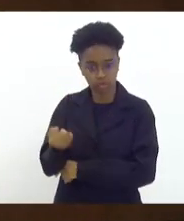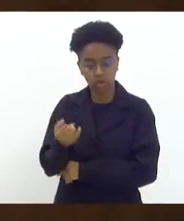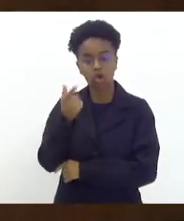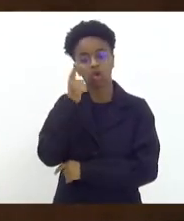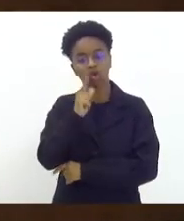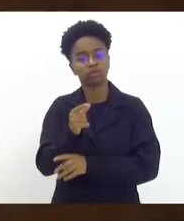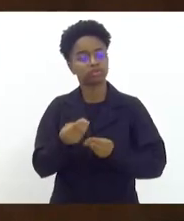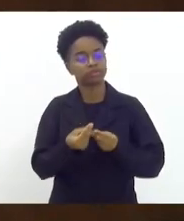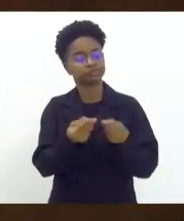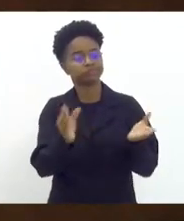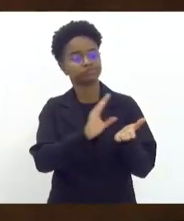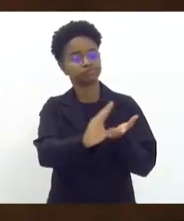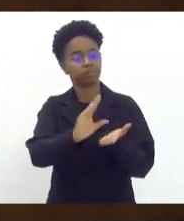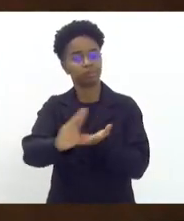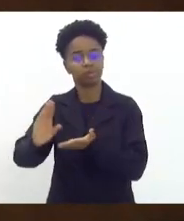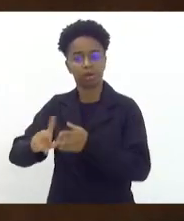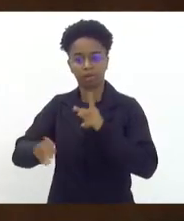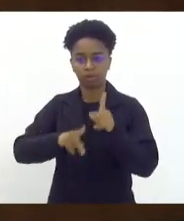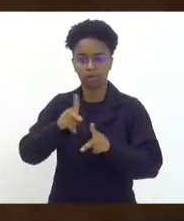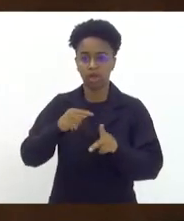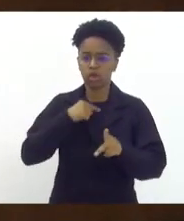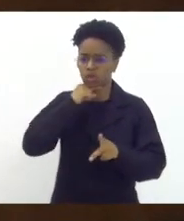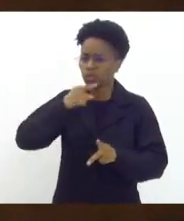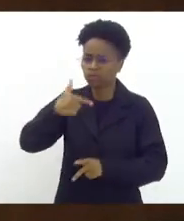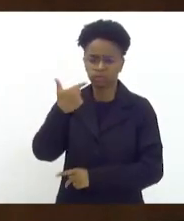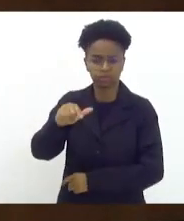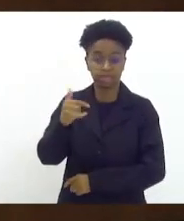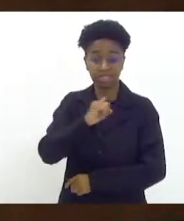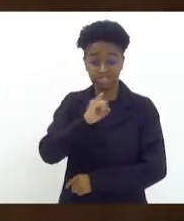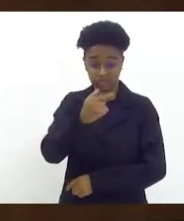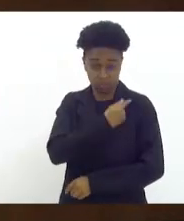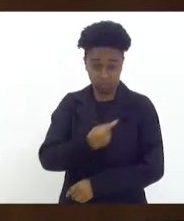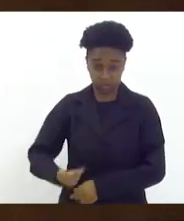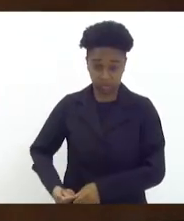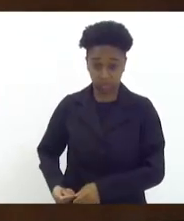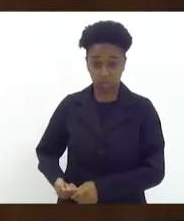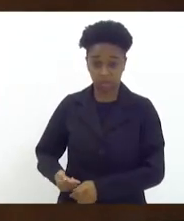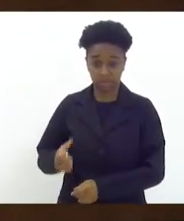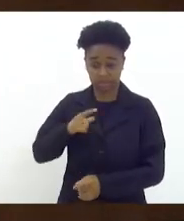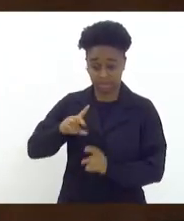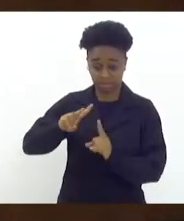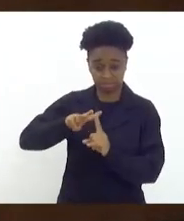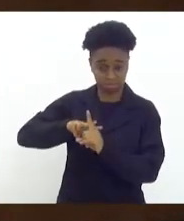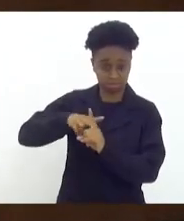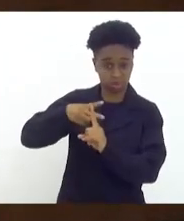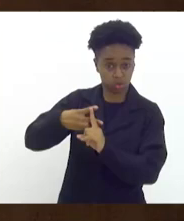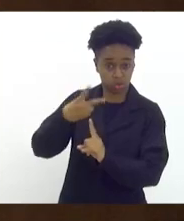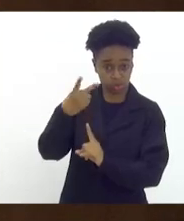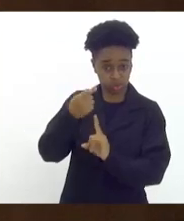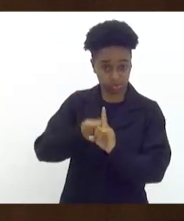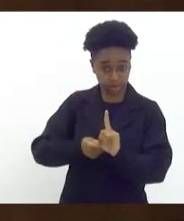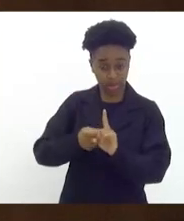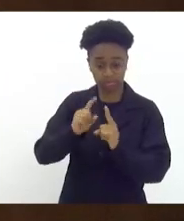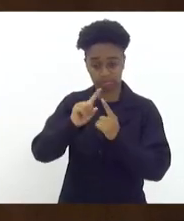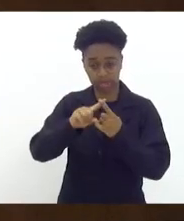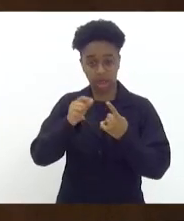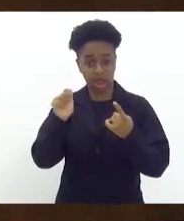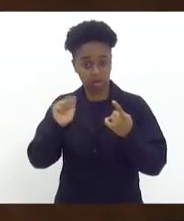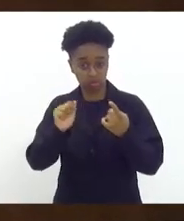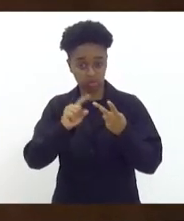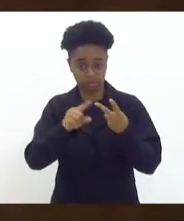na população e eu não tenho dúvida Governador Estendeu para dois meses a mais que seria Agosto e Setembro